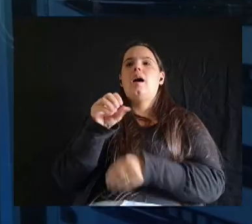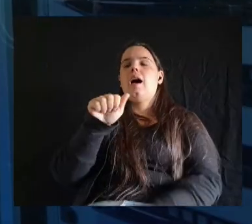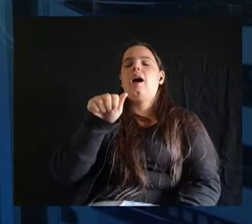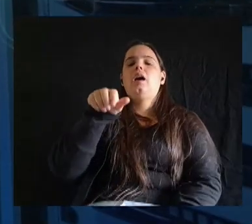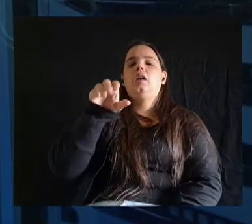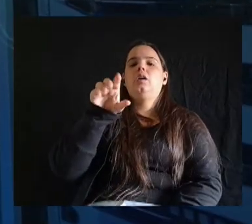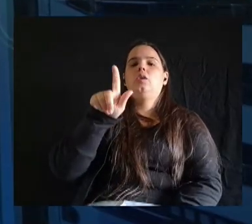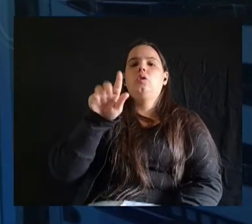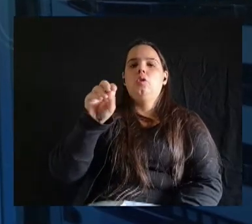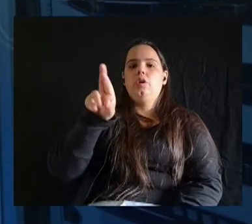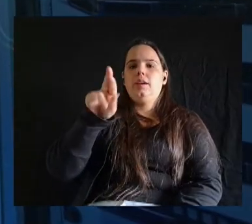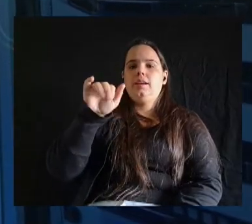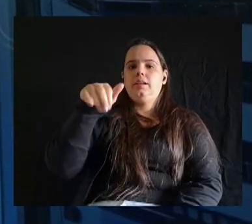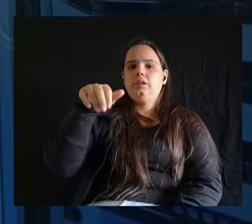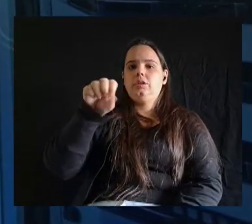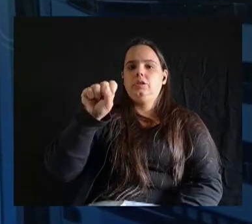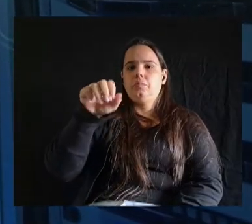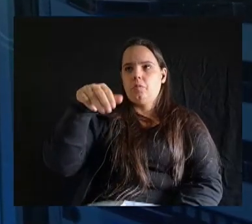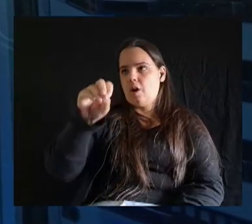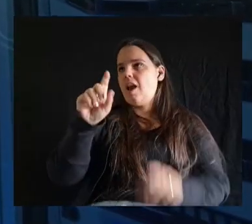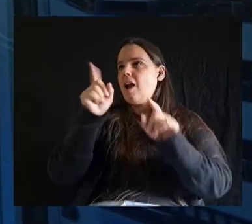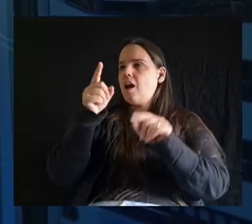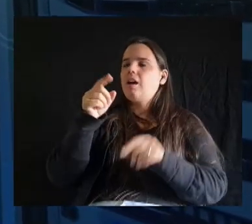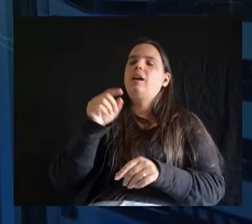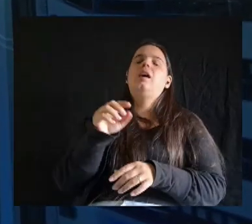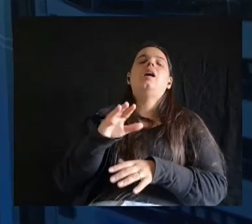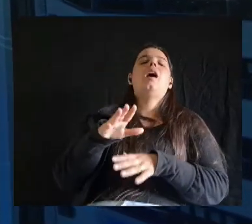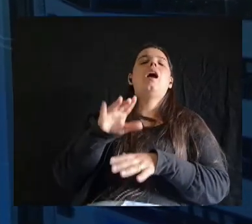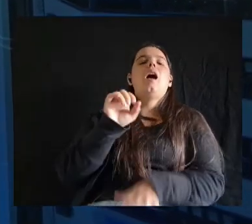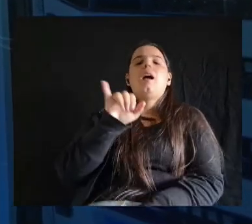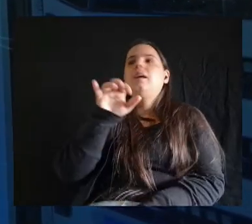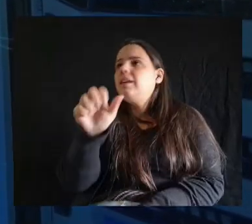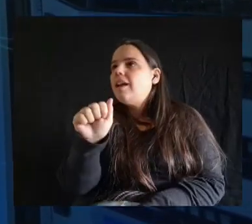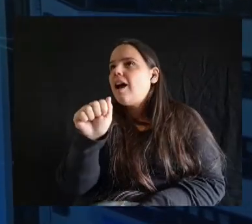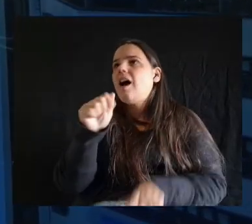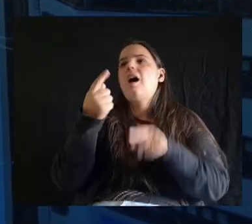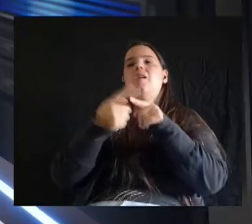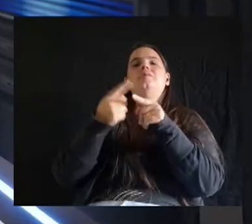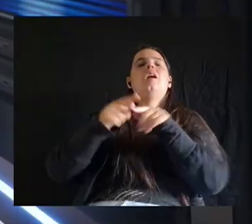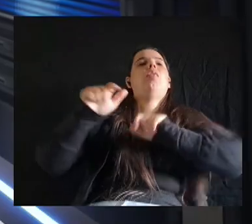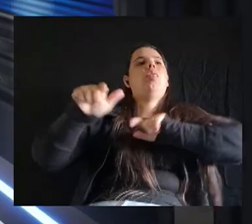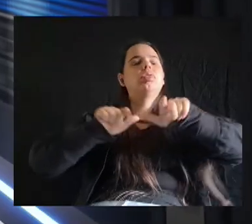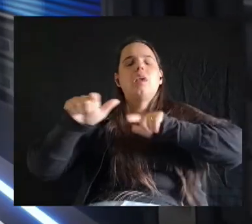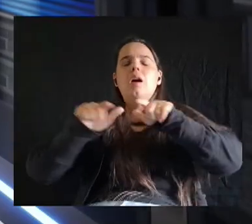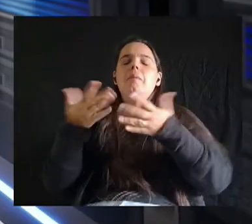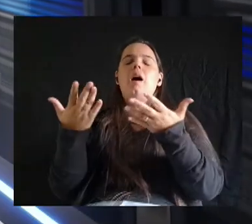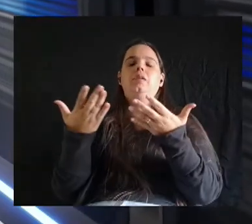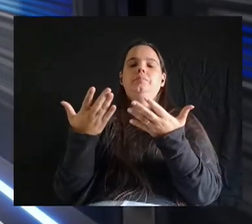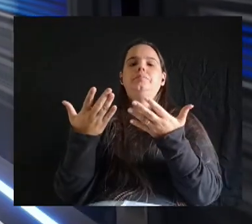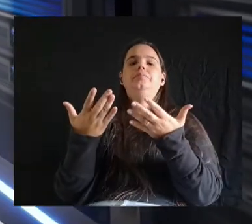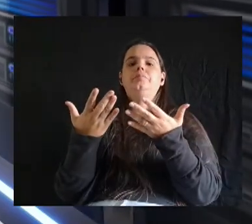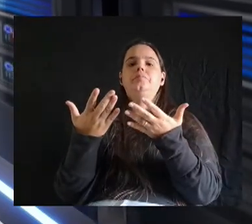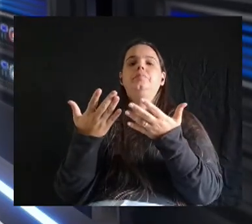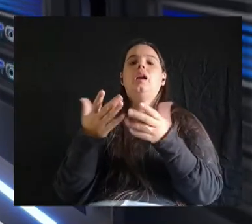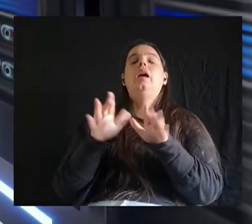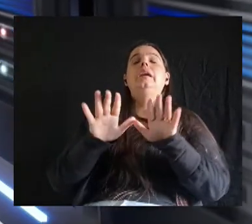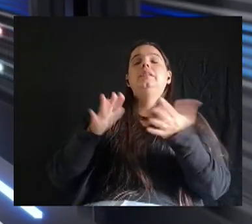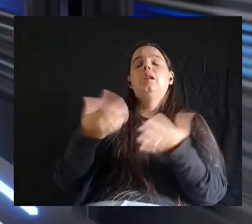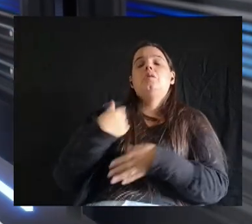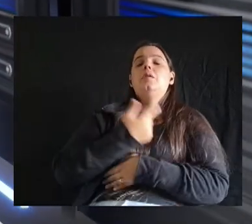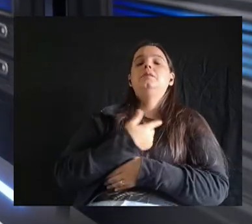inteligência artificial, né? A nosso serviço, a nosso trabalho. Então, a gente precisa considerar